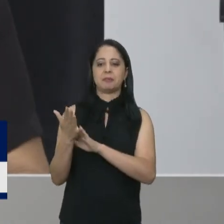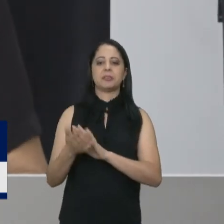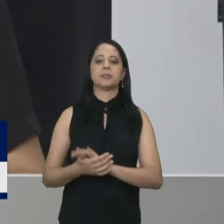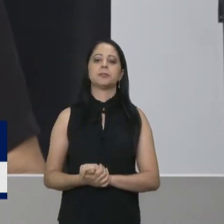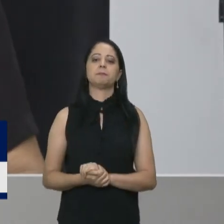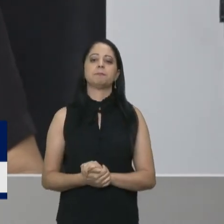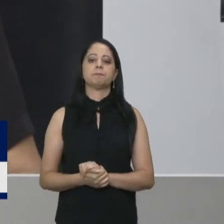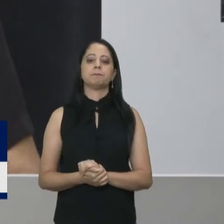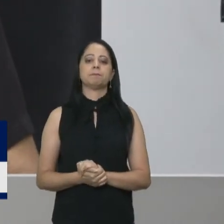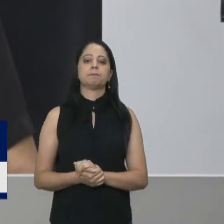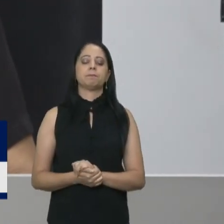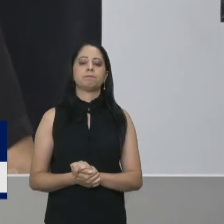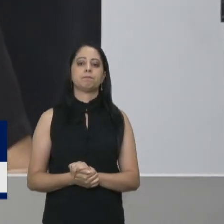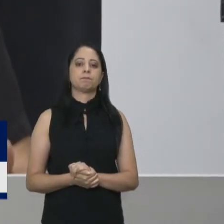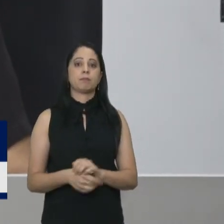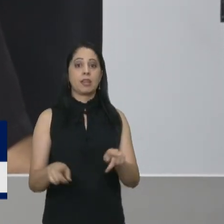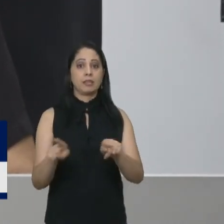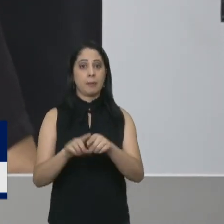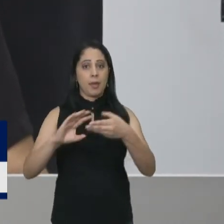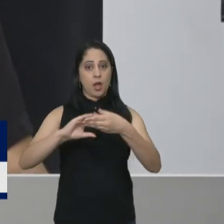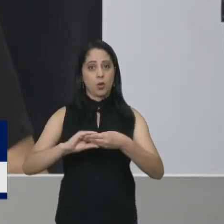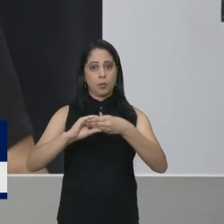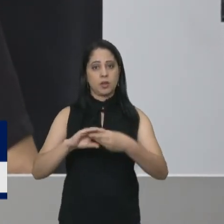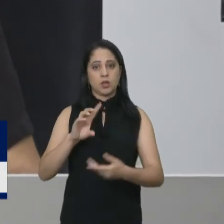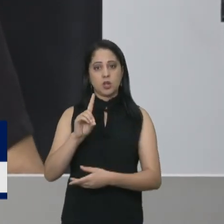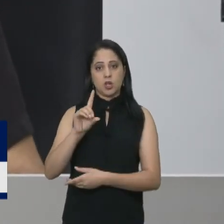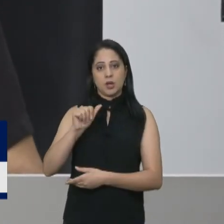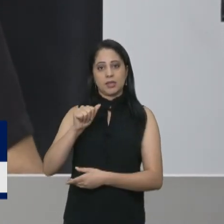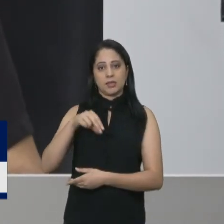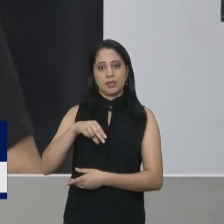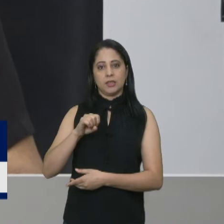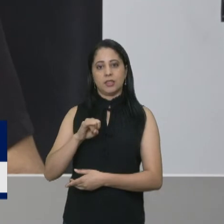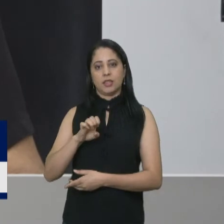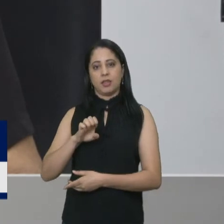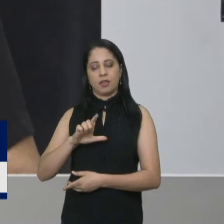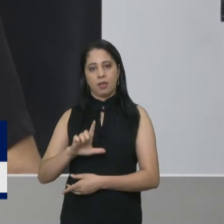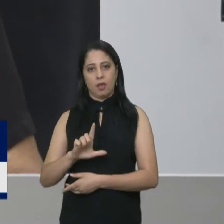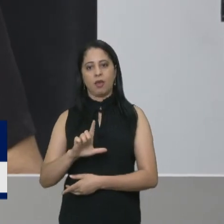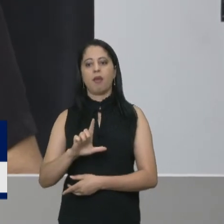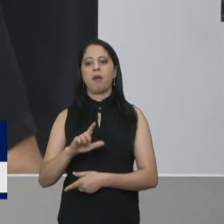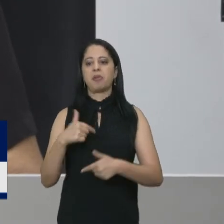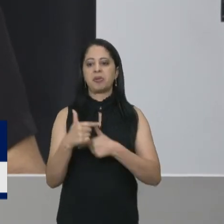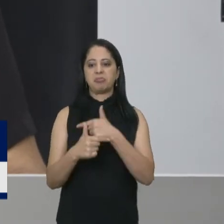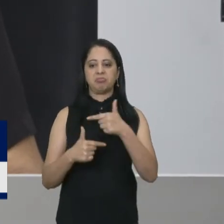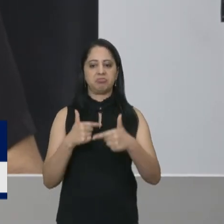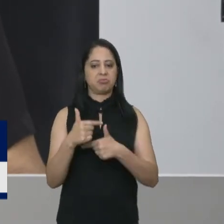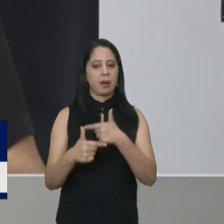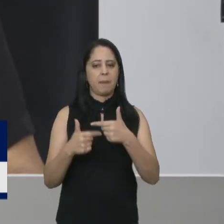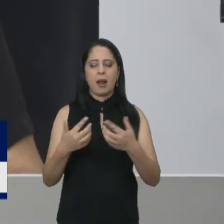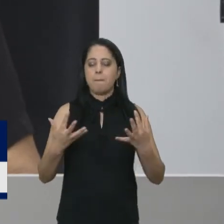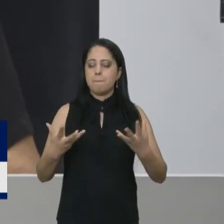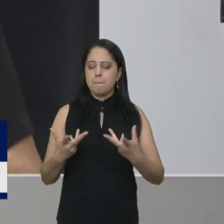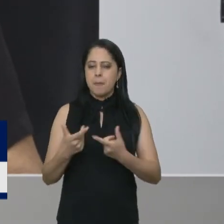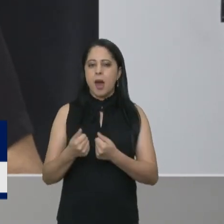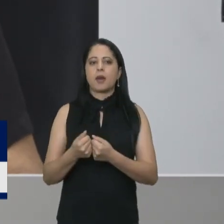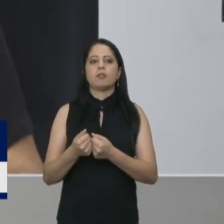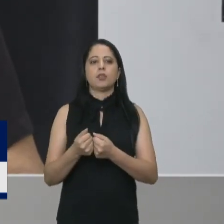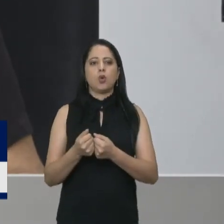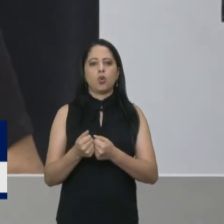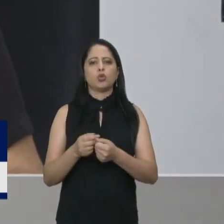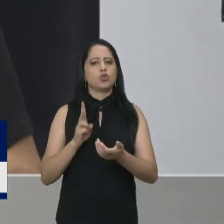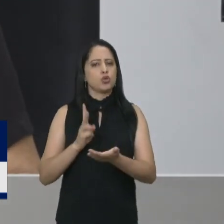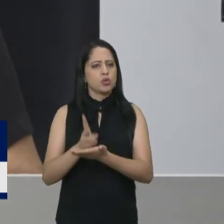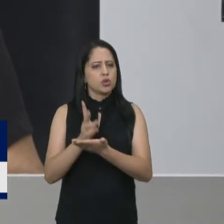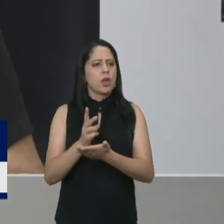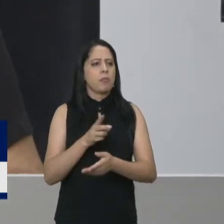também cumprimentar aqui o Daniel Mello, que faz um bom trabalho lá no Serviço de Manutenção da Cidade, junto com o Minoro, junto com